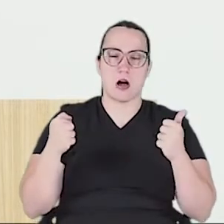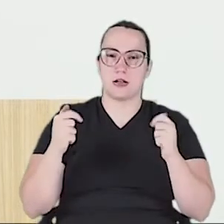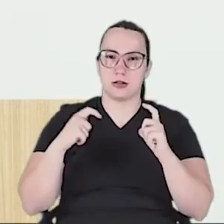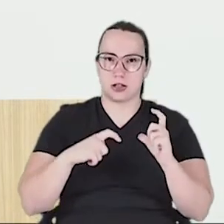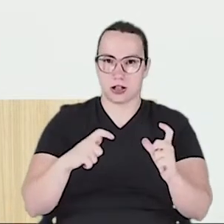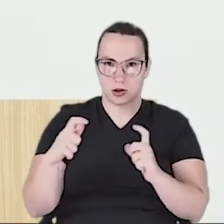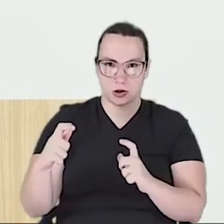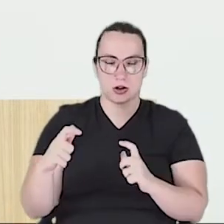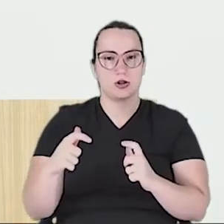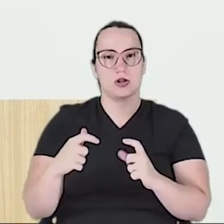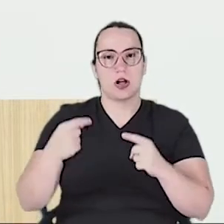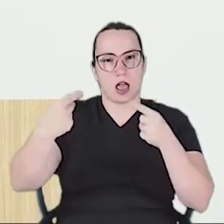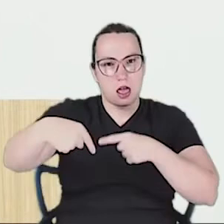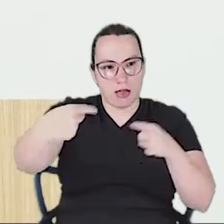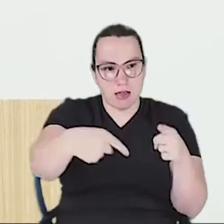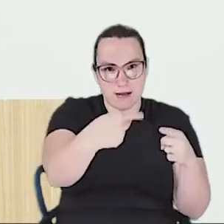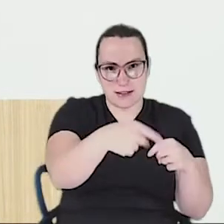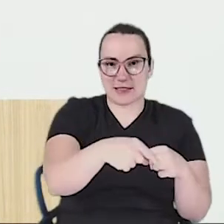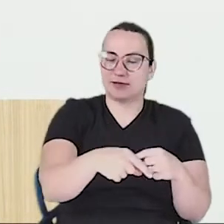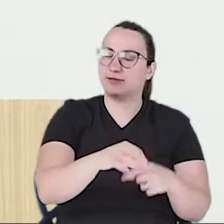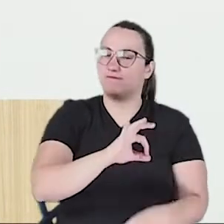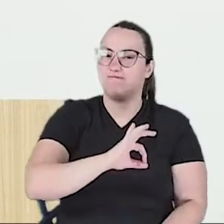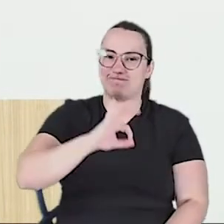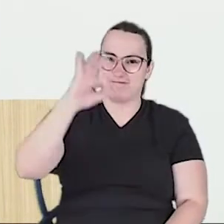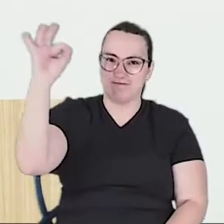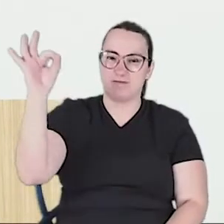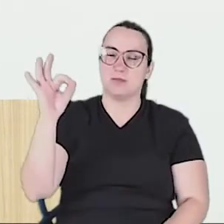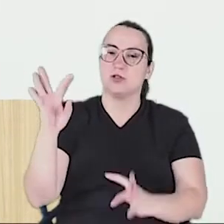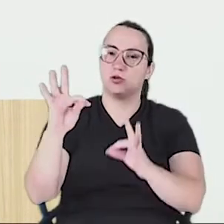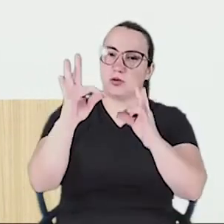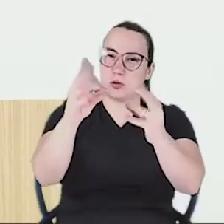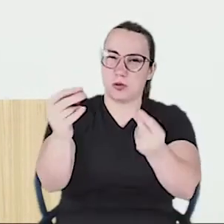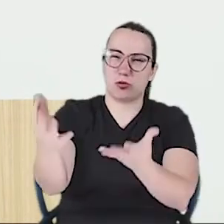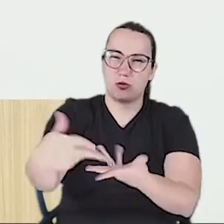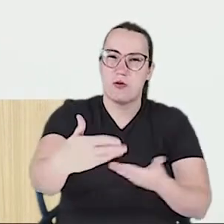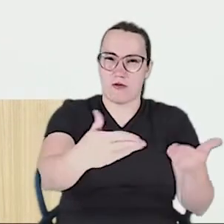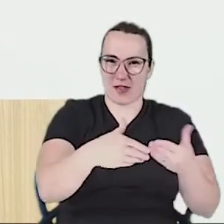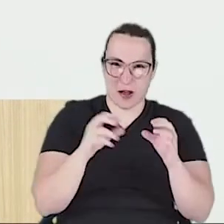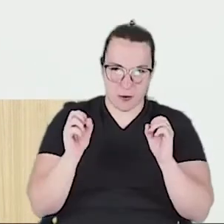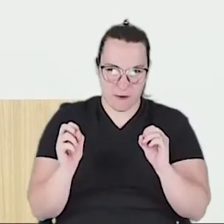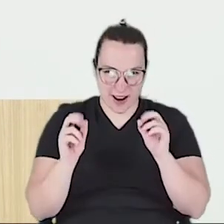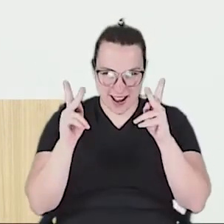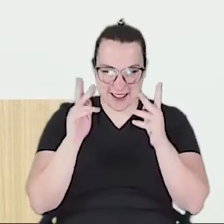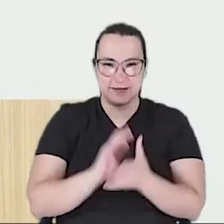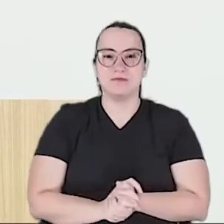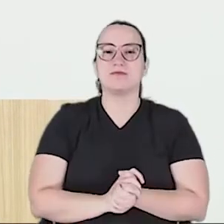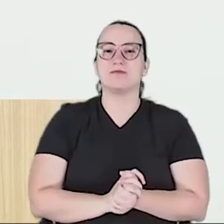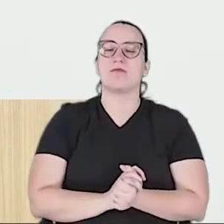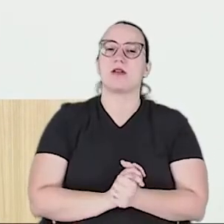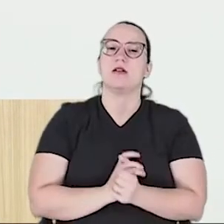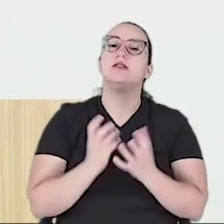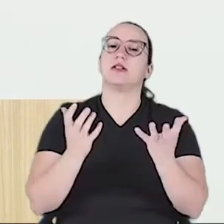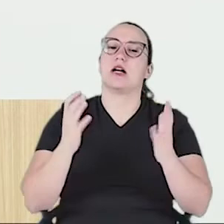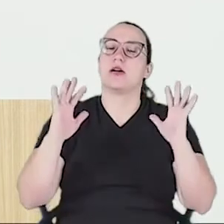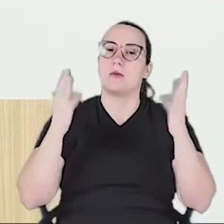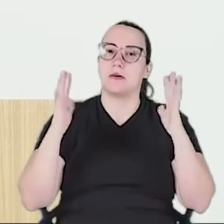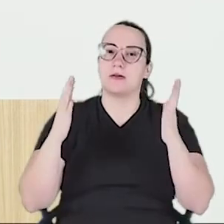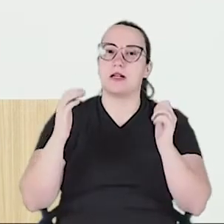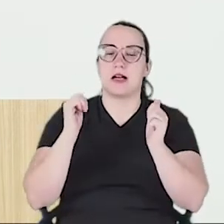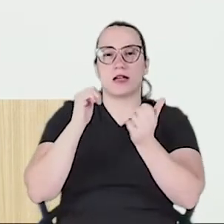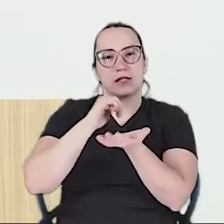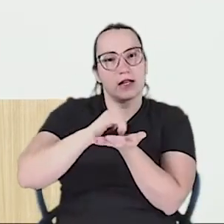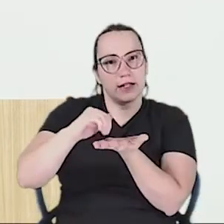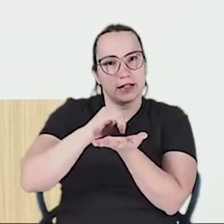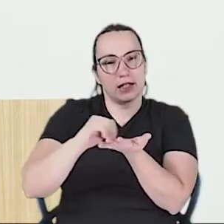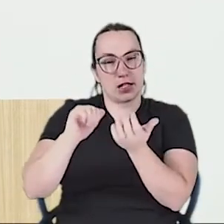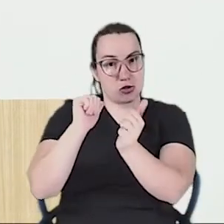que teve na região, então estão todos convidados, tá? Quero aqui parabenizar aqui a Secretaria de Esportes, que por